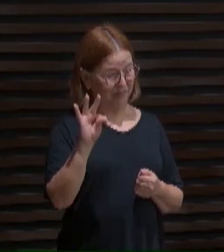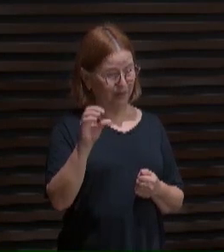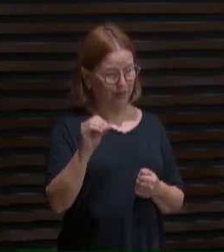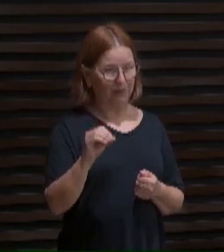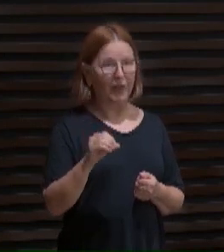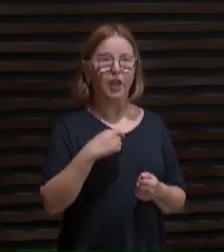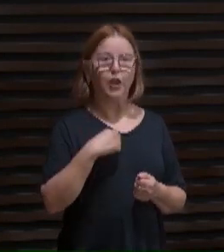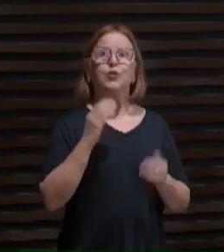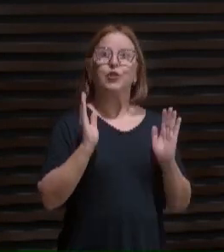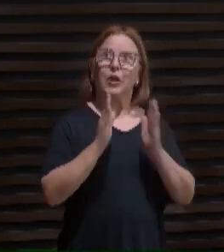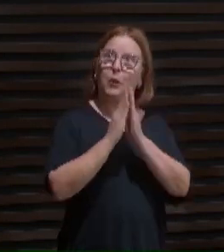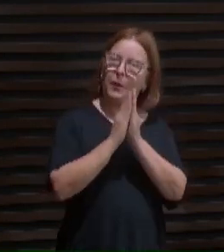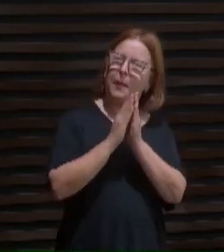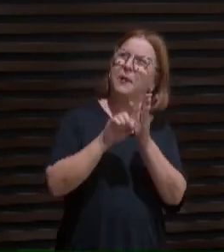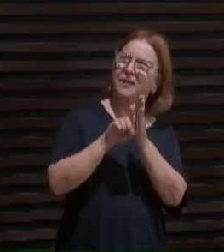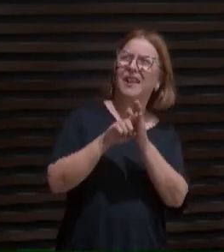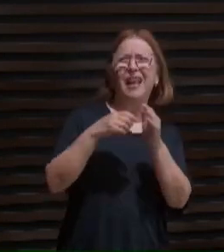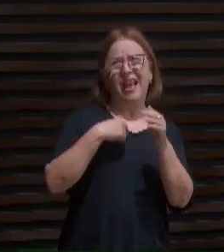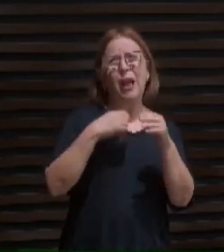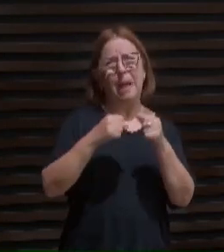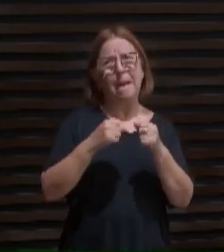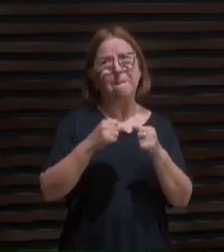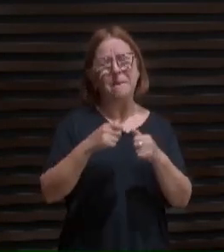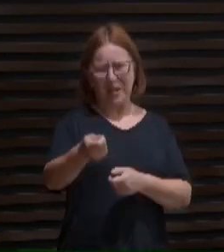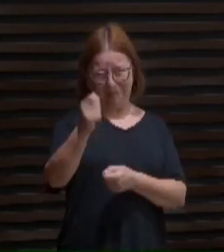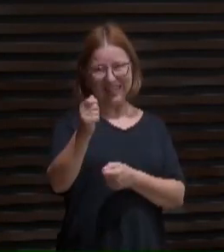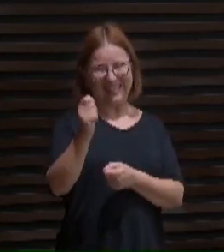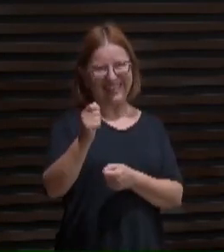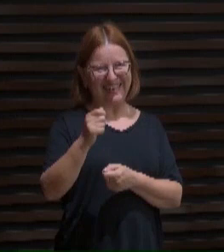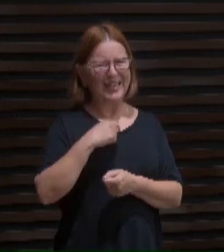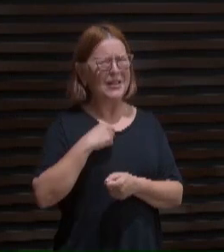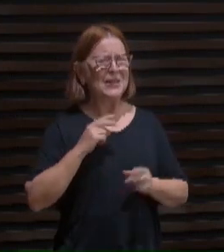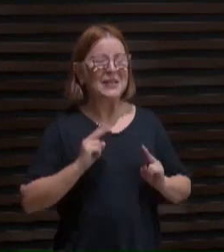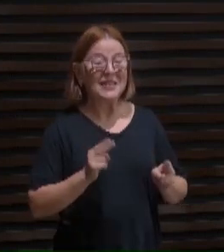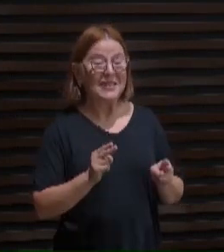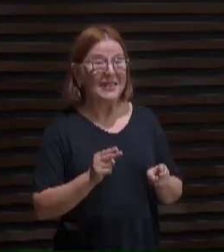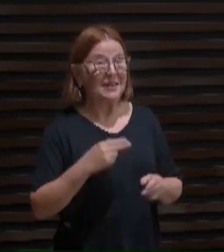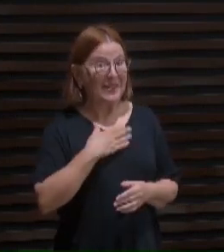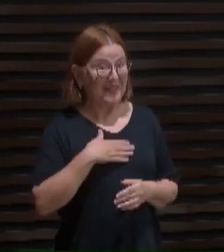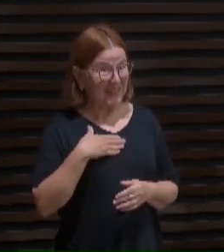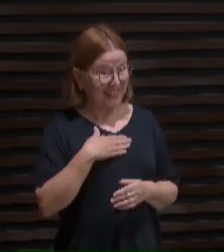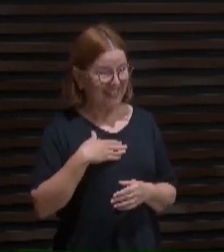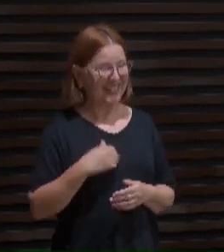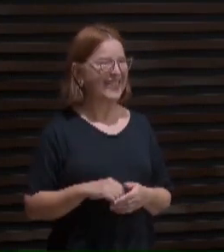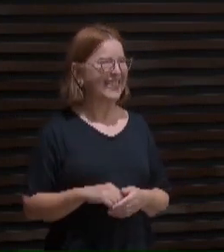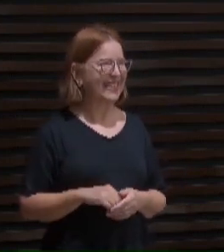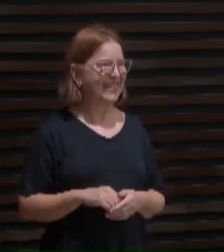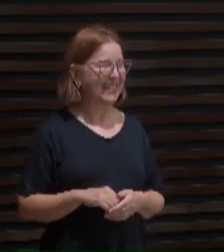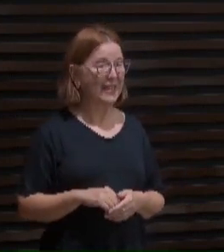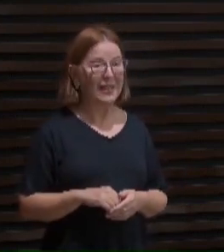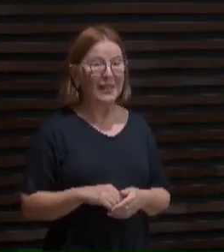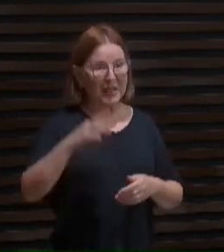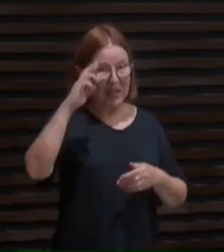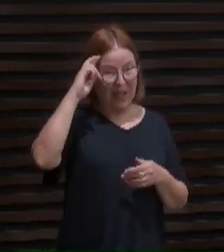pescar? Ele disse, eu sempre gostei de pescador. Eu escolhi parte dos meus